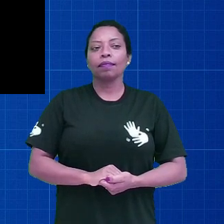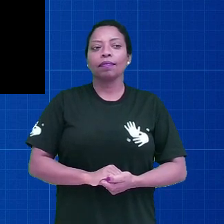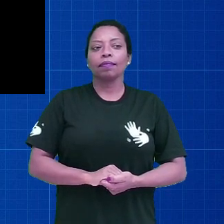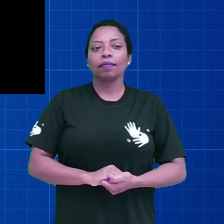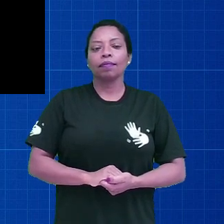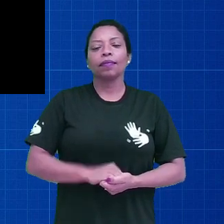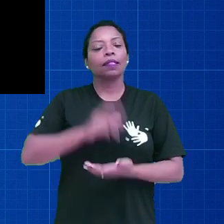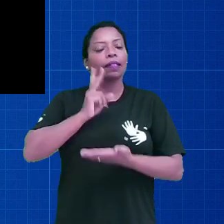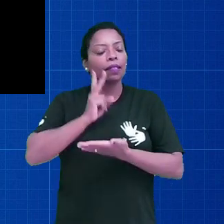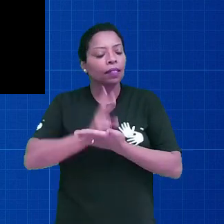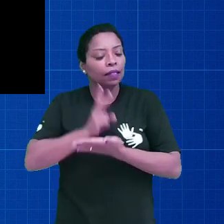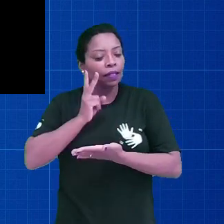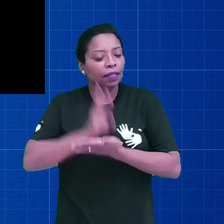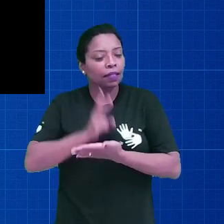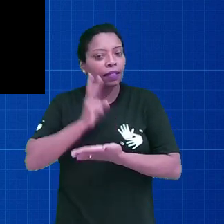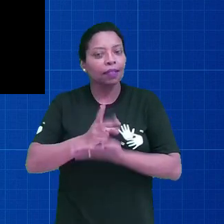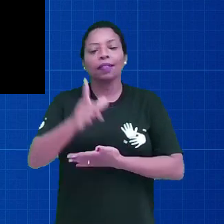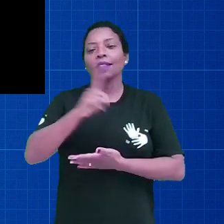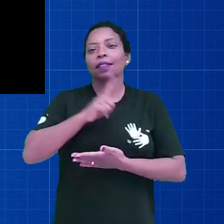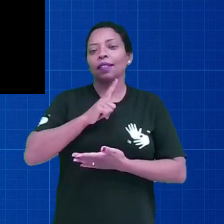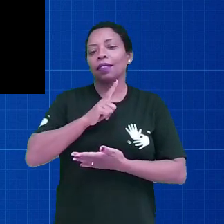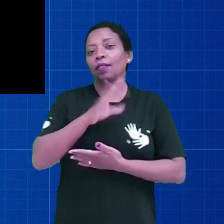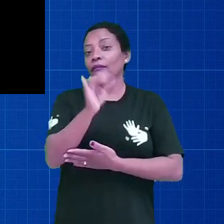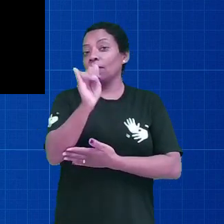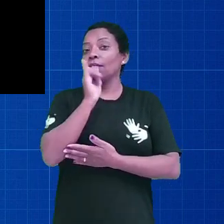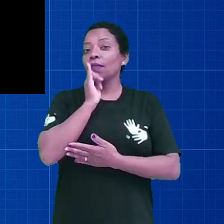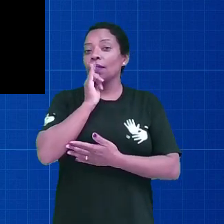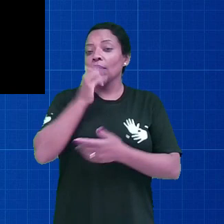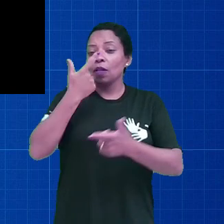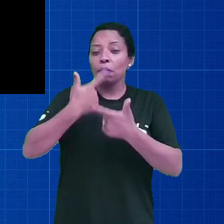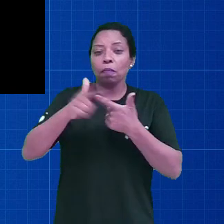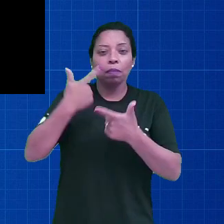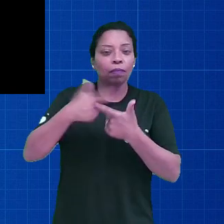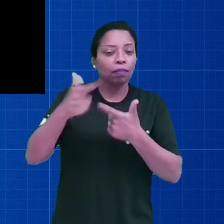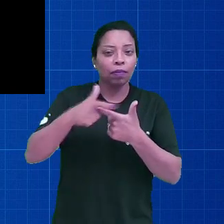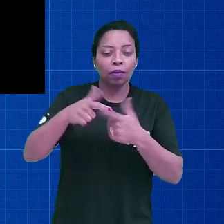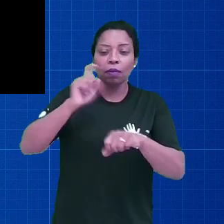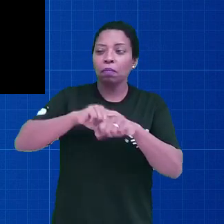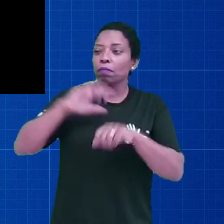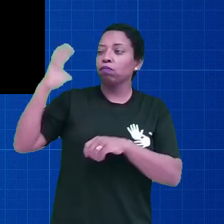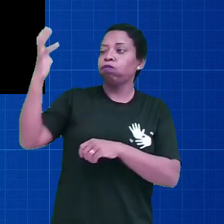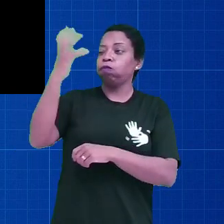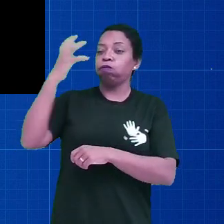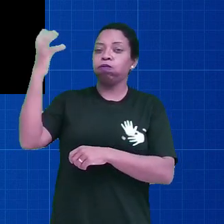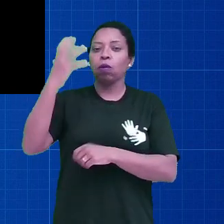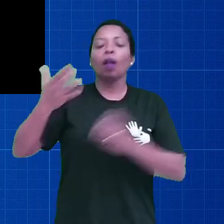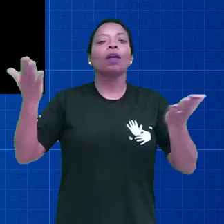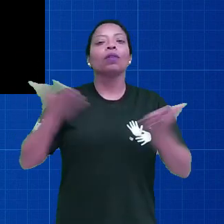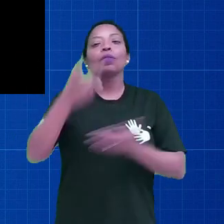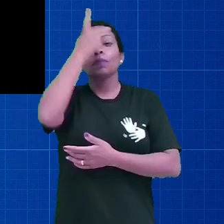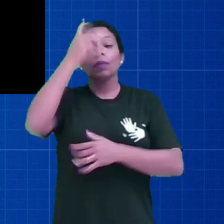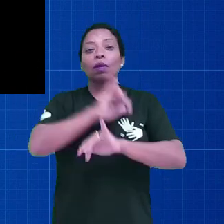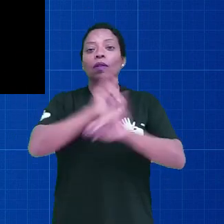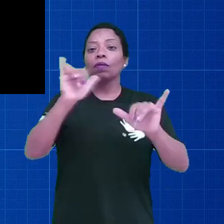Sempre existiram no passado exemplos aí de catástrofes meteorológicas. Então, hoje se fala muito de